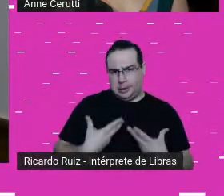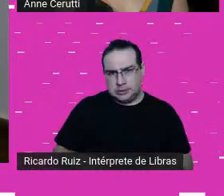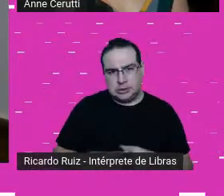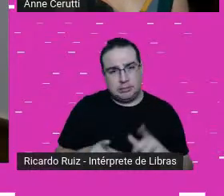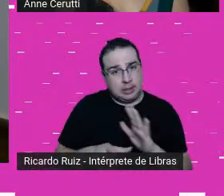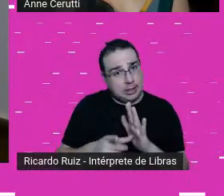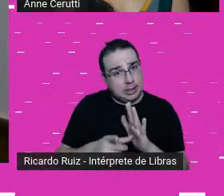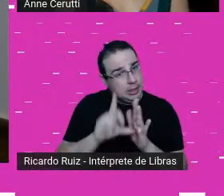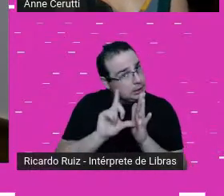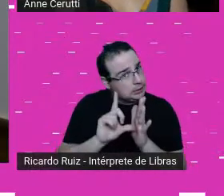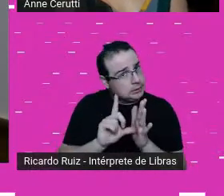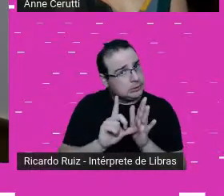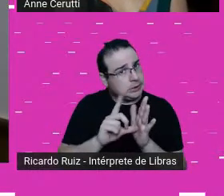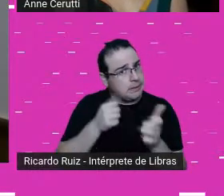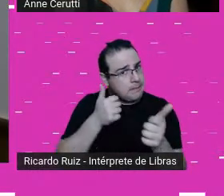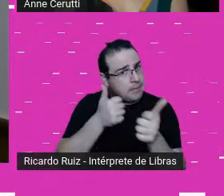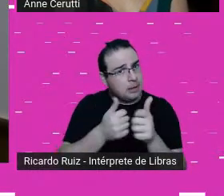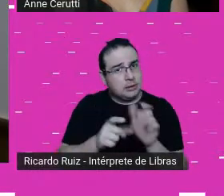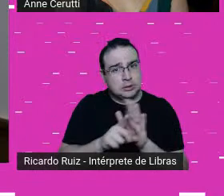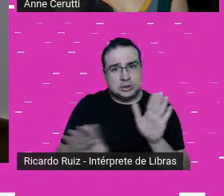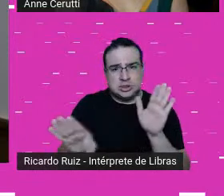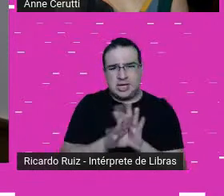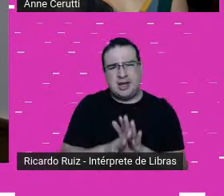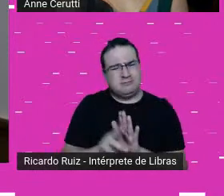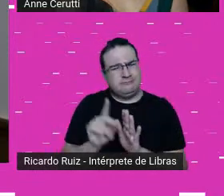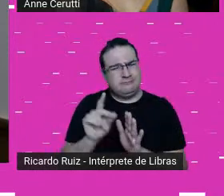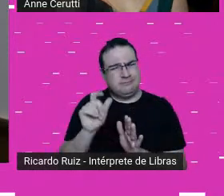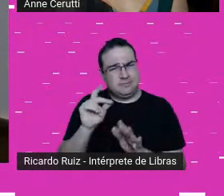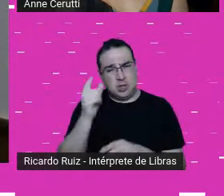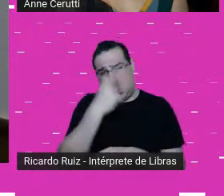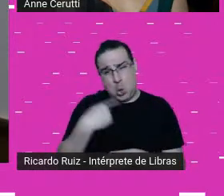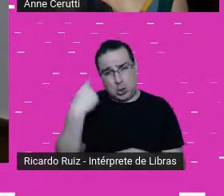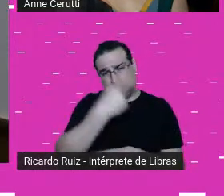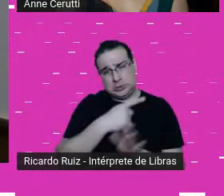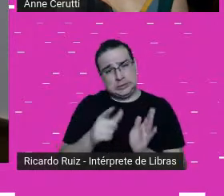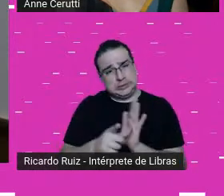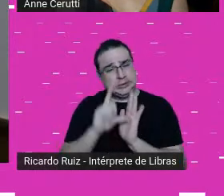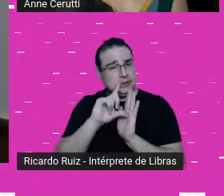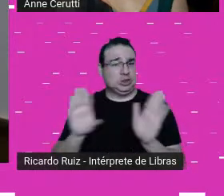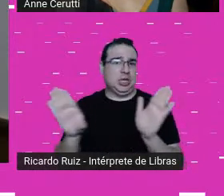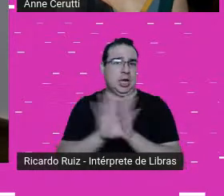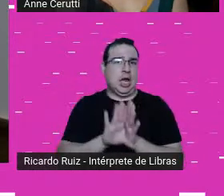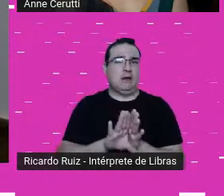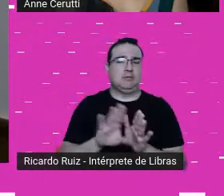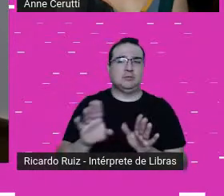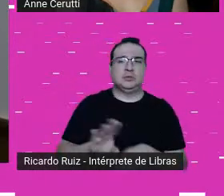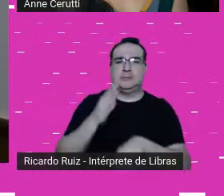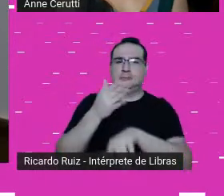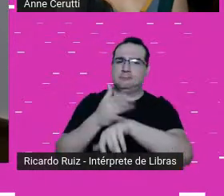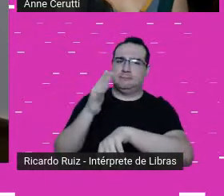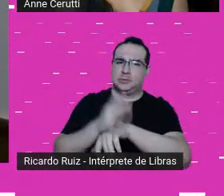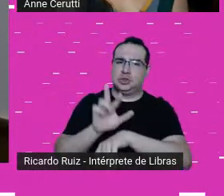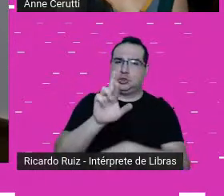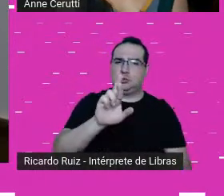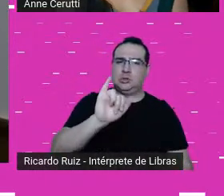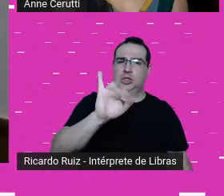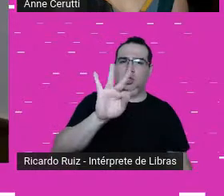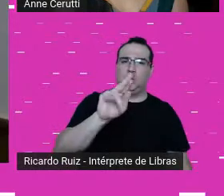antes do espetáculo. Então a gente chegava lá bem antes, então tinha todo esse ritual, aí depois